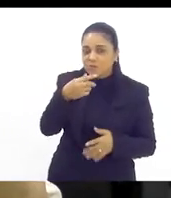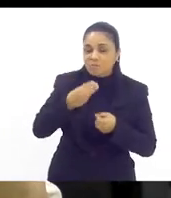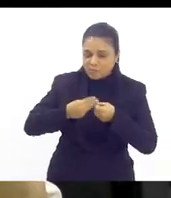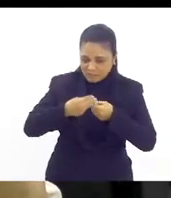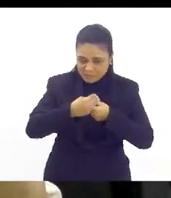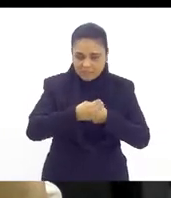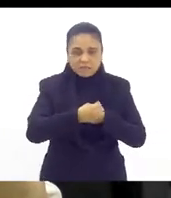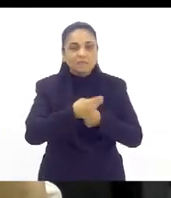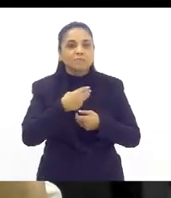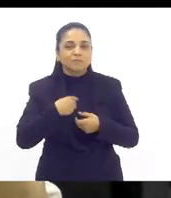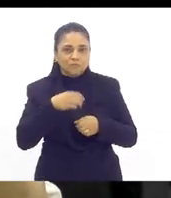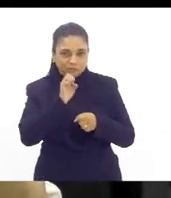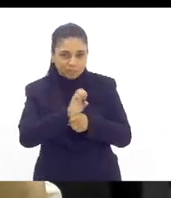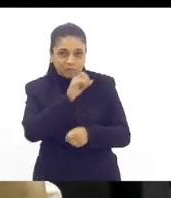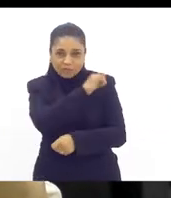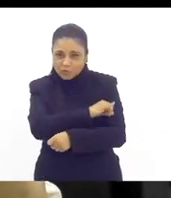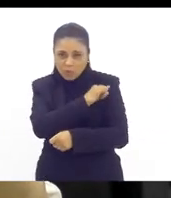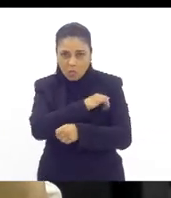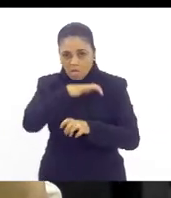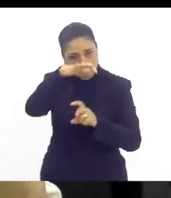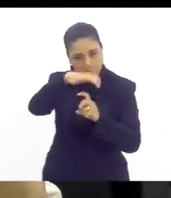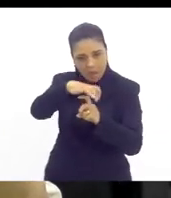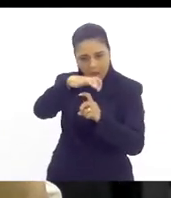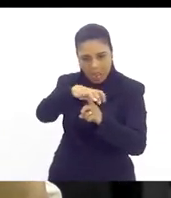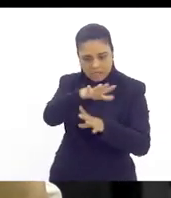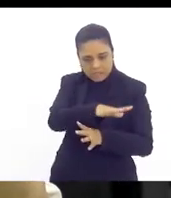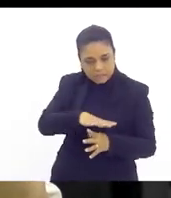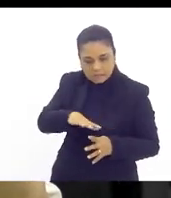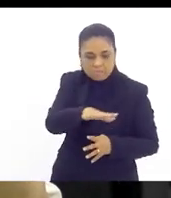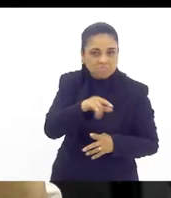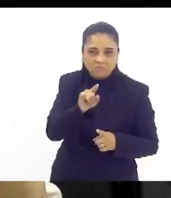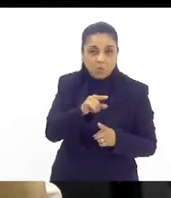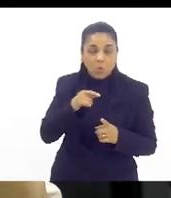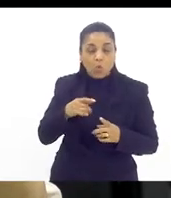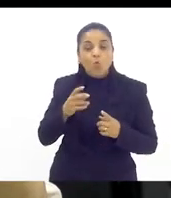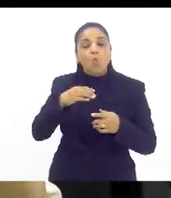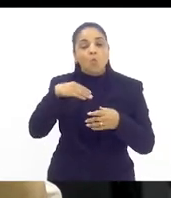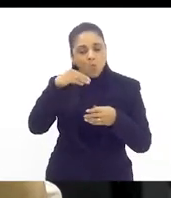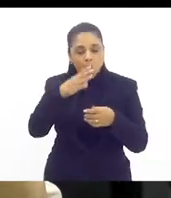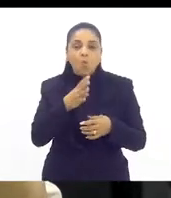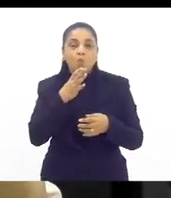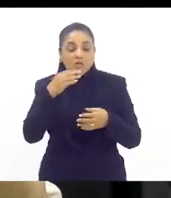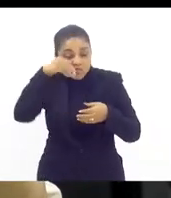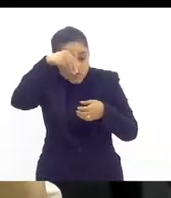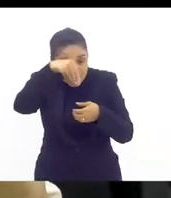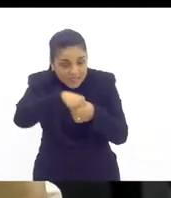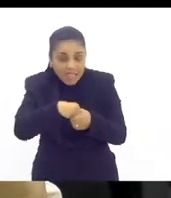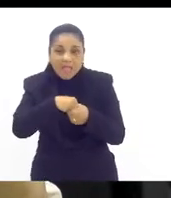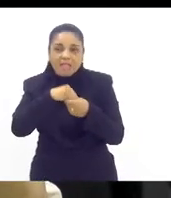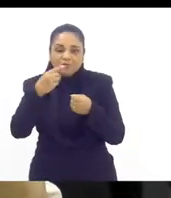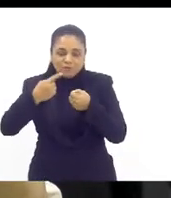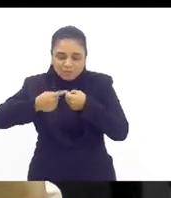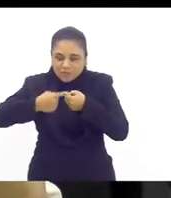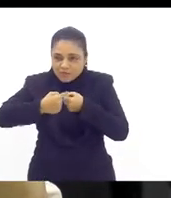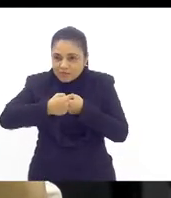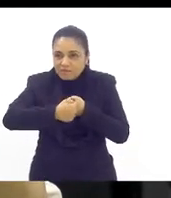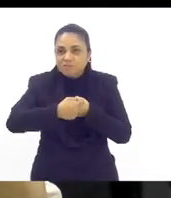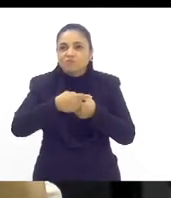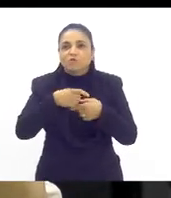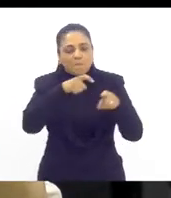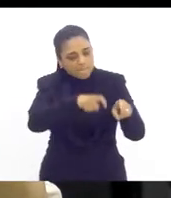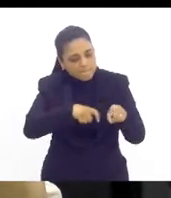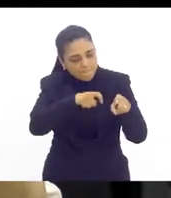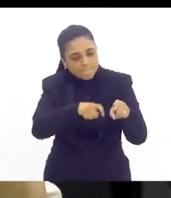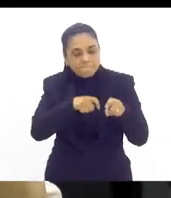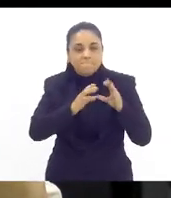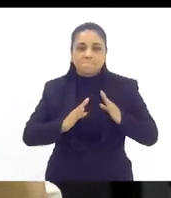de Janeiro não pela sua Praça que tá ali no seu centrinho mas conheço por dentro do Estado do Rio de Janeiro porque conheço a roça conheço as